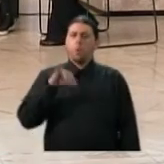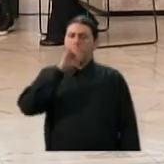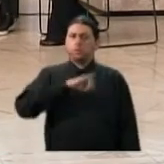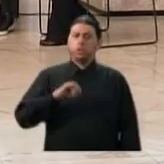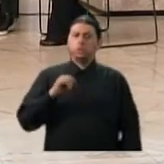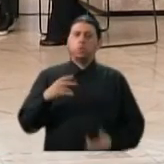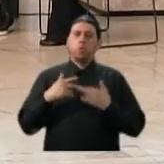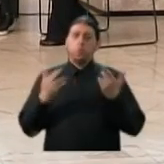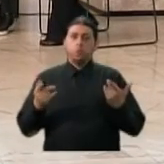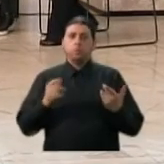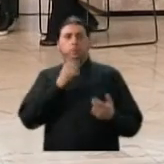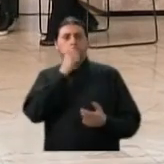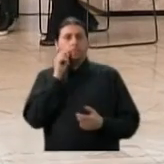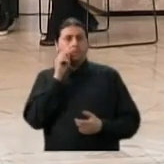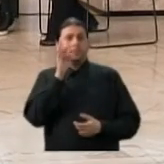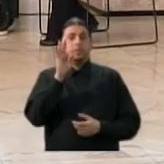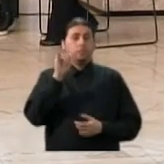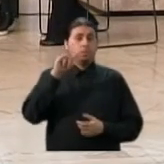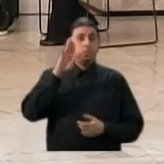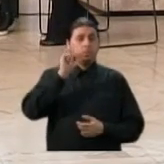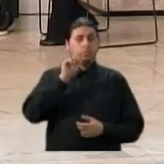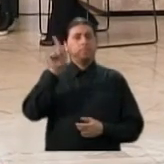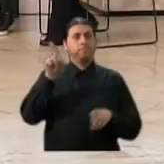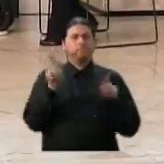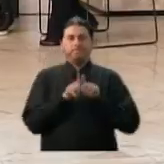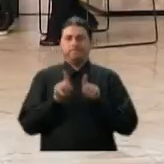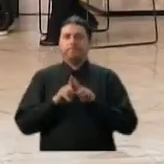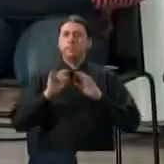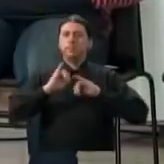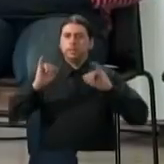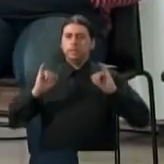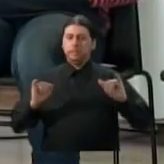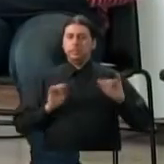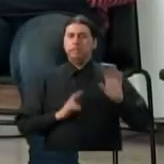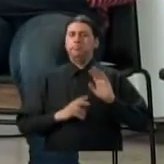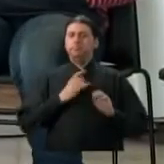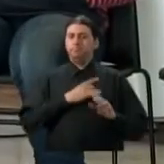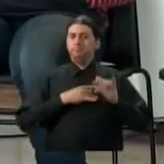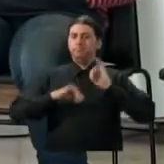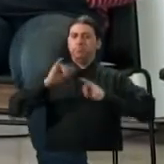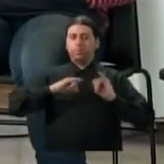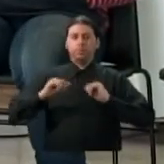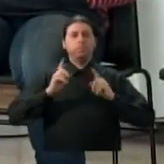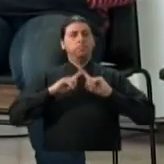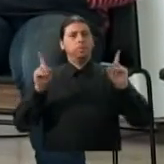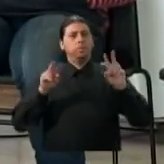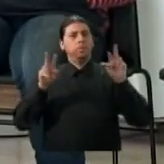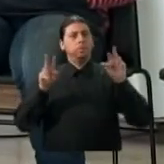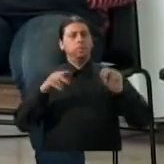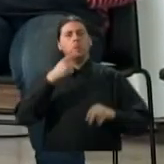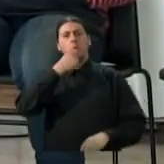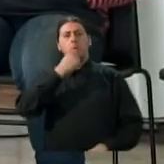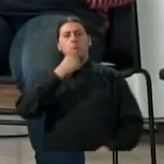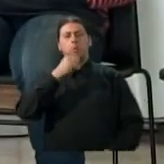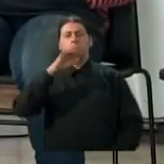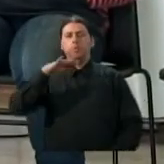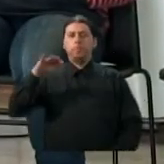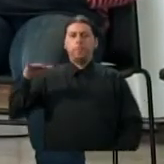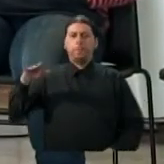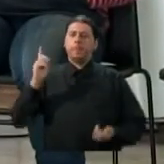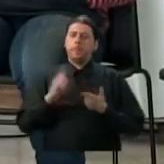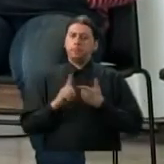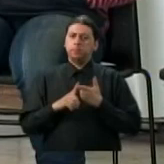tabu. E uma coisa que é importante também, a gente que é pais, né, mães de meninas, né, mas essa questão dos meninos.